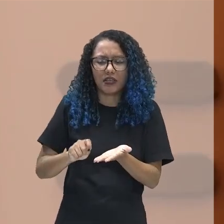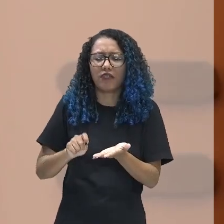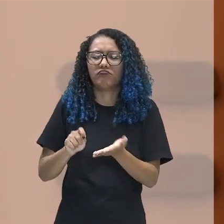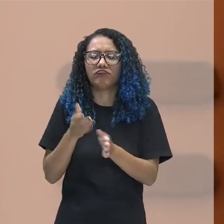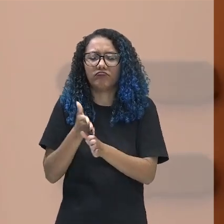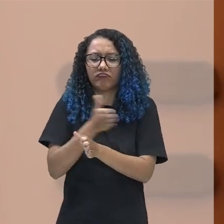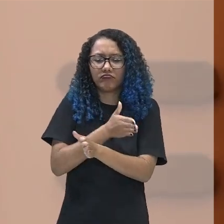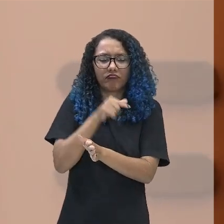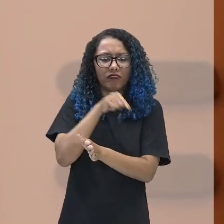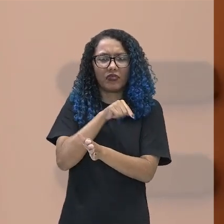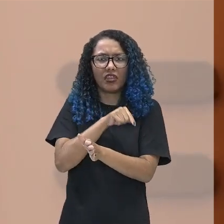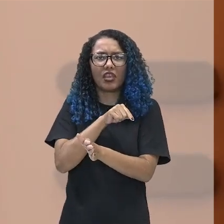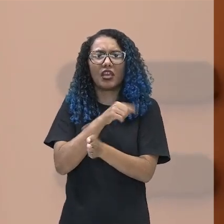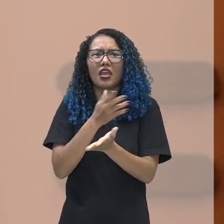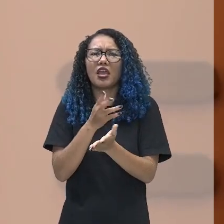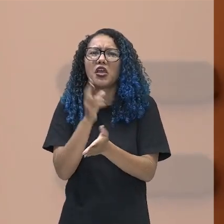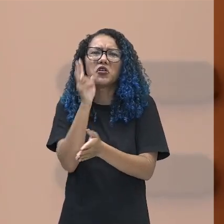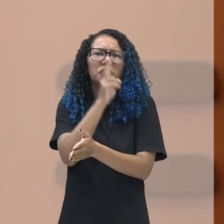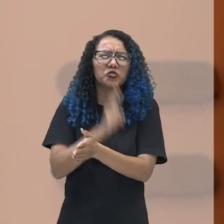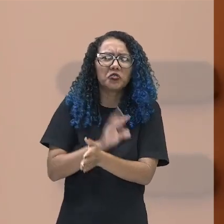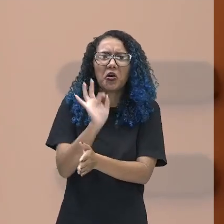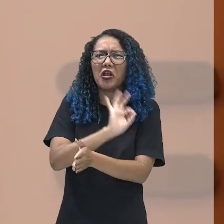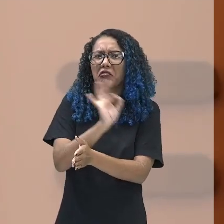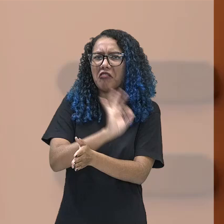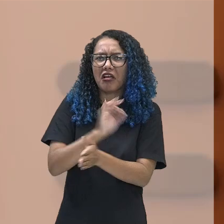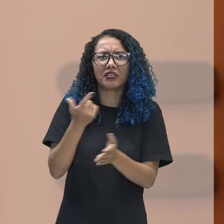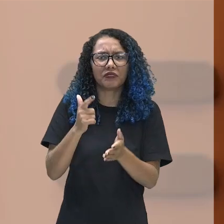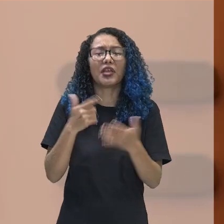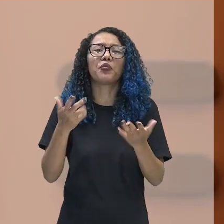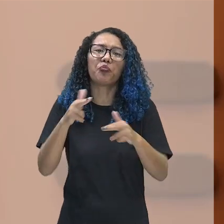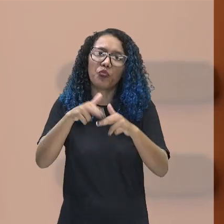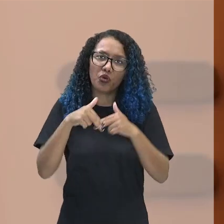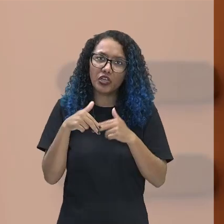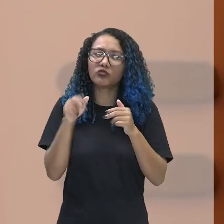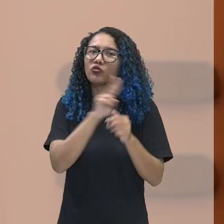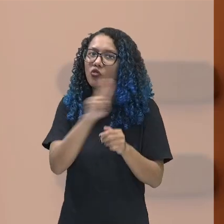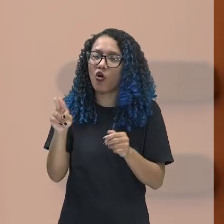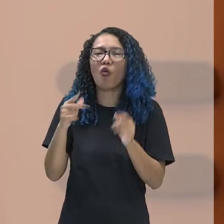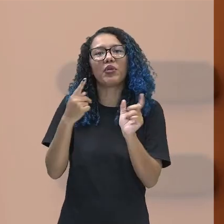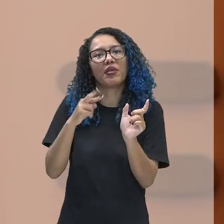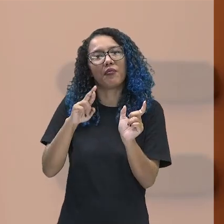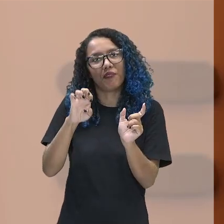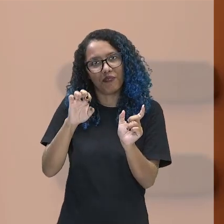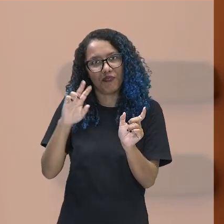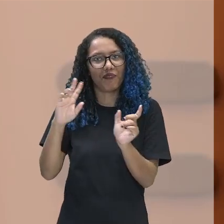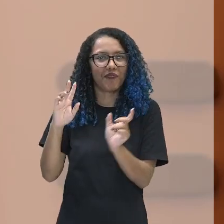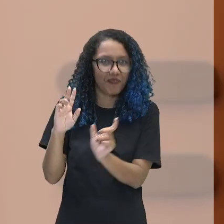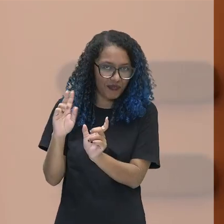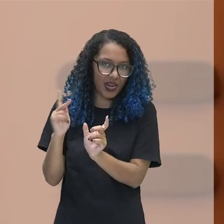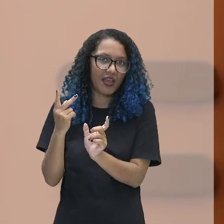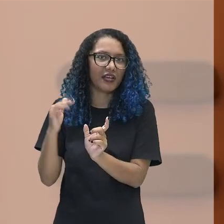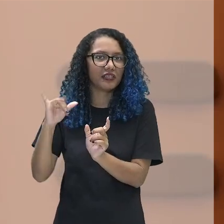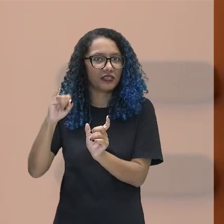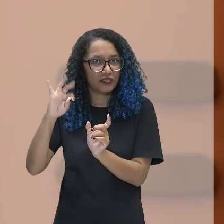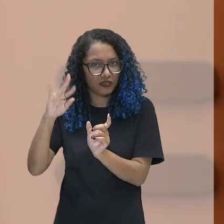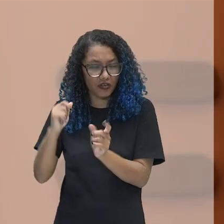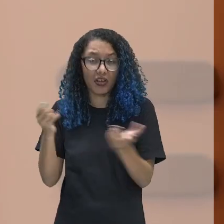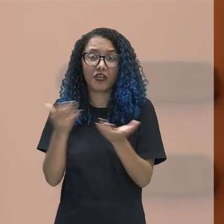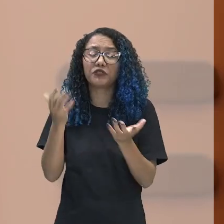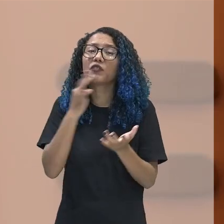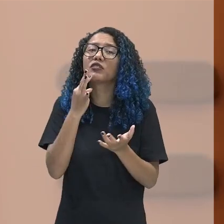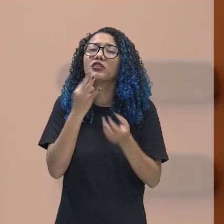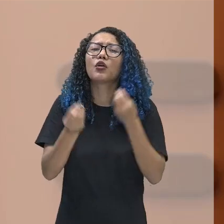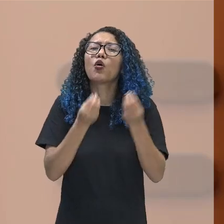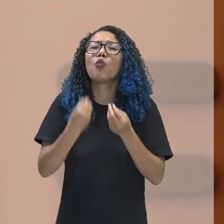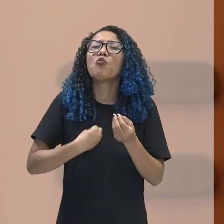como período da pré-história. E a gente vai então compreender como era a vida dos primeiros